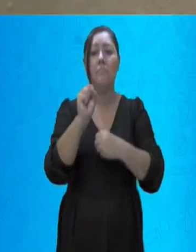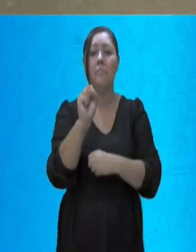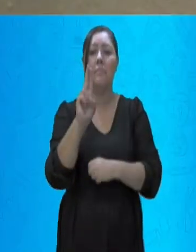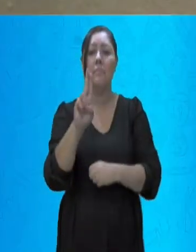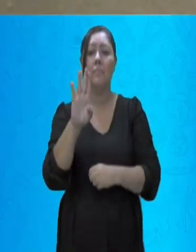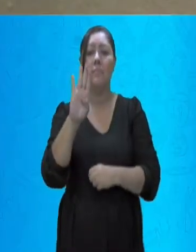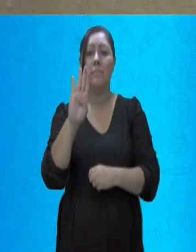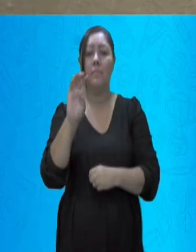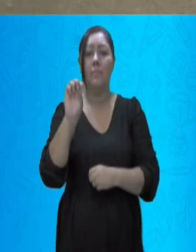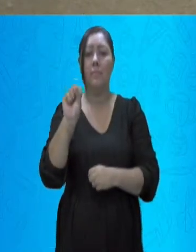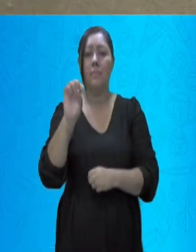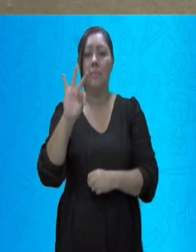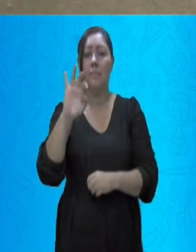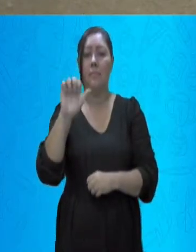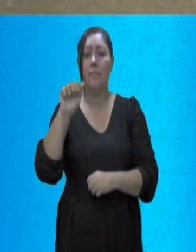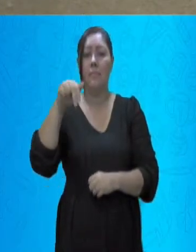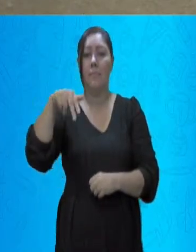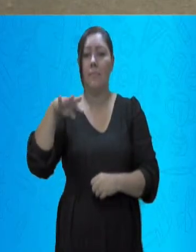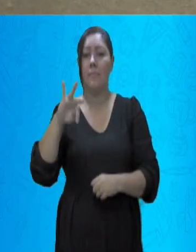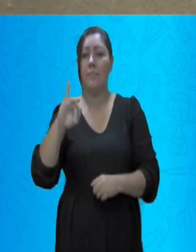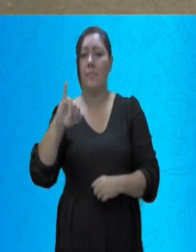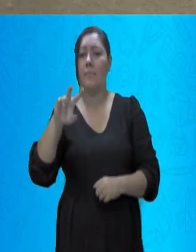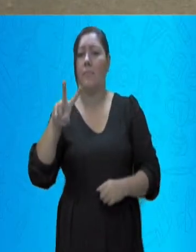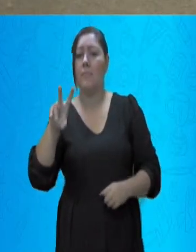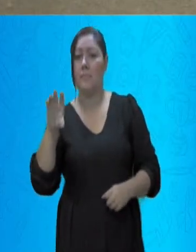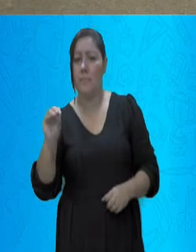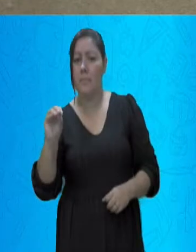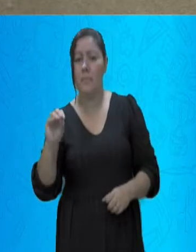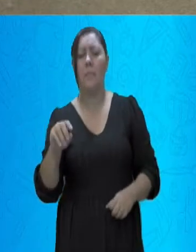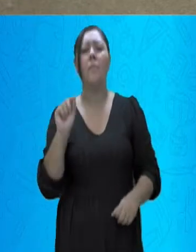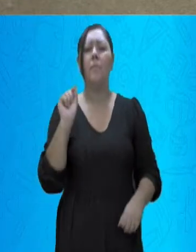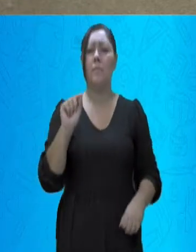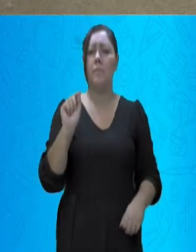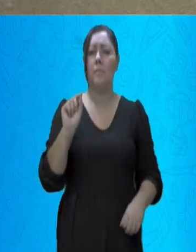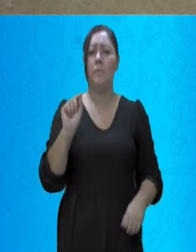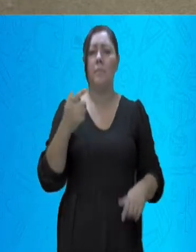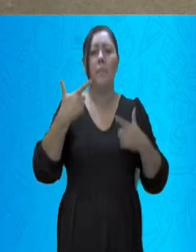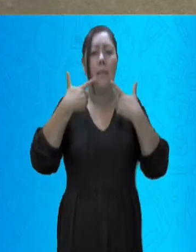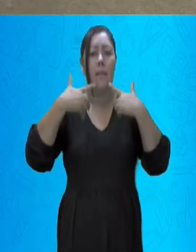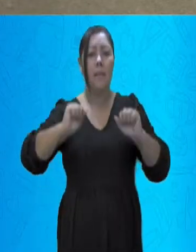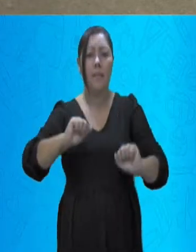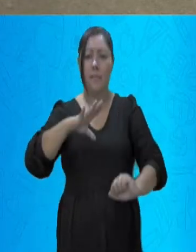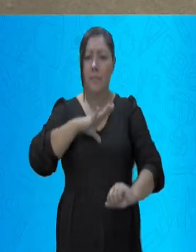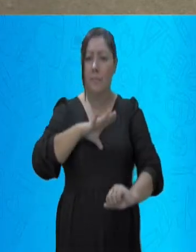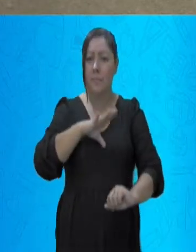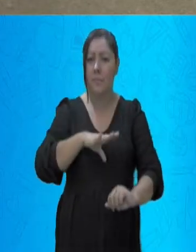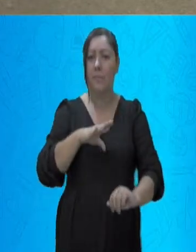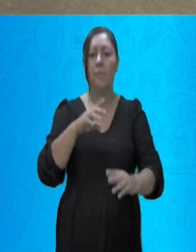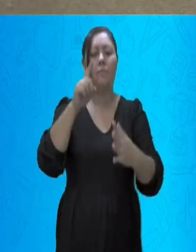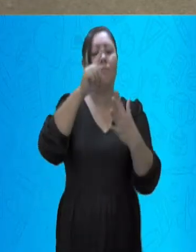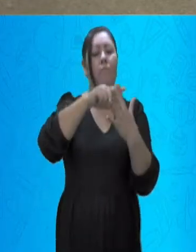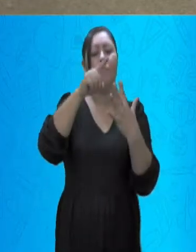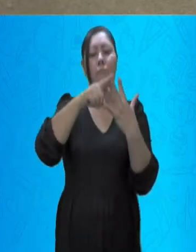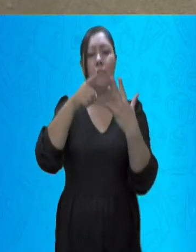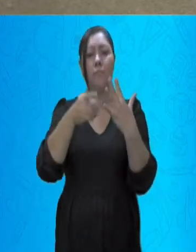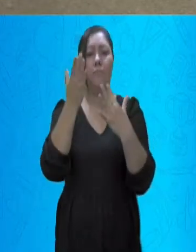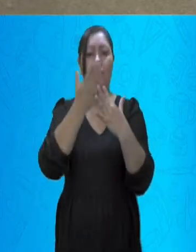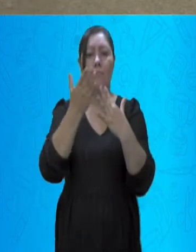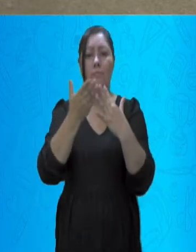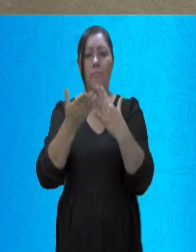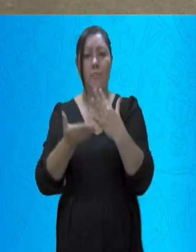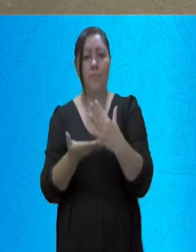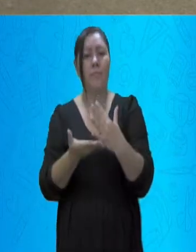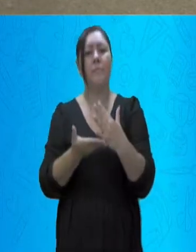Você consegue entender que na língua portuguesa nós dividimos as palavras e as classificamos de